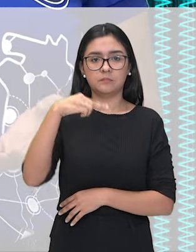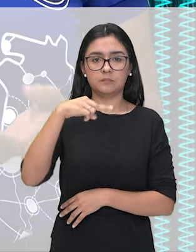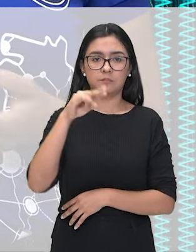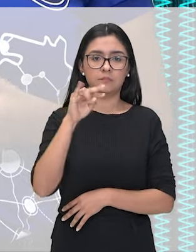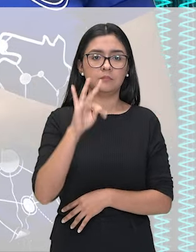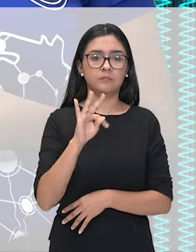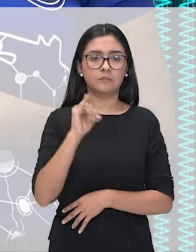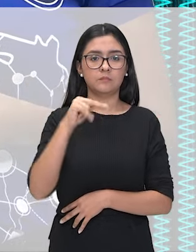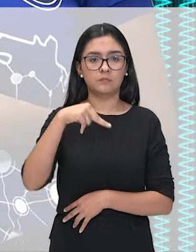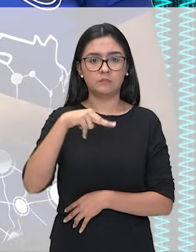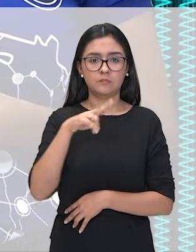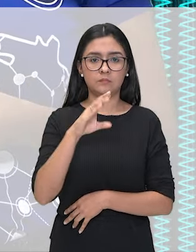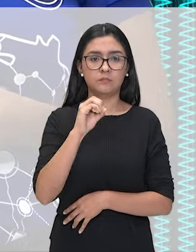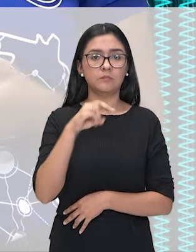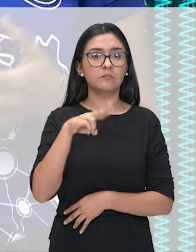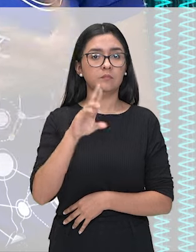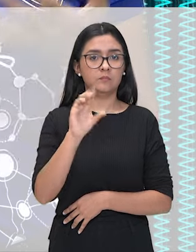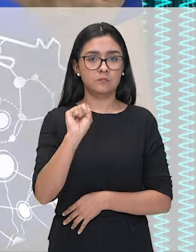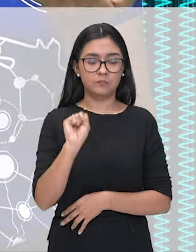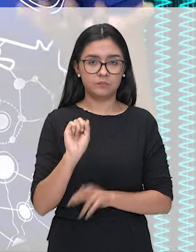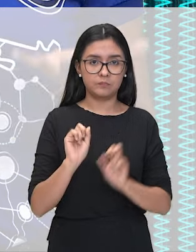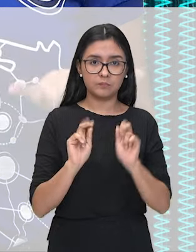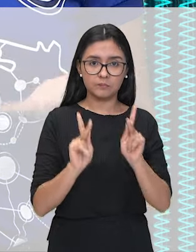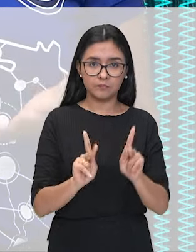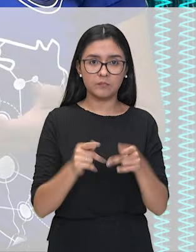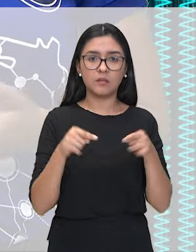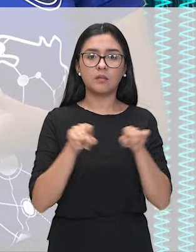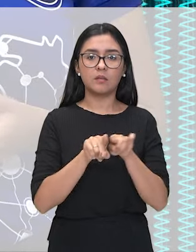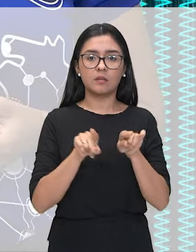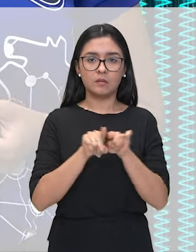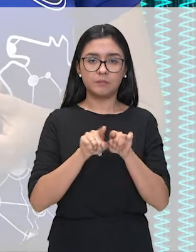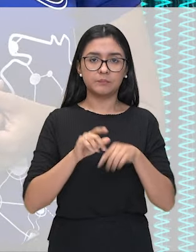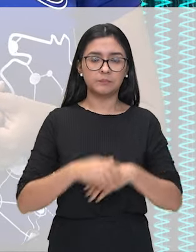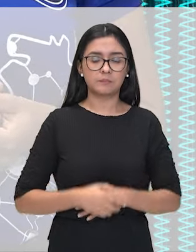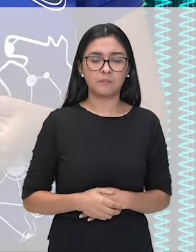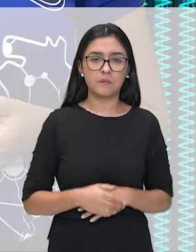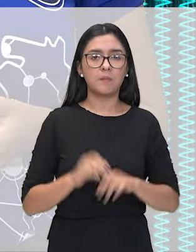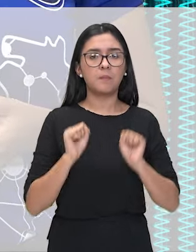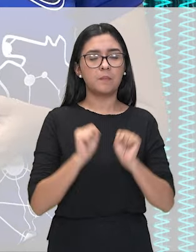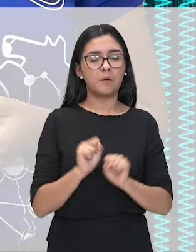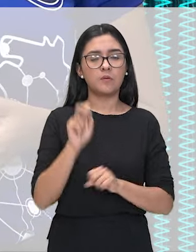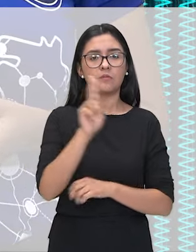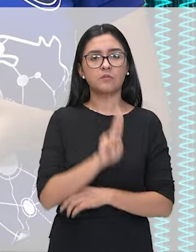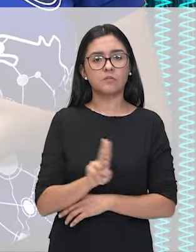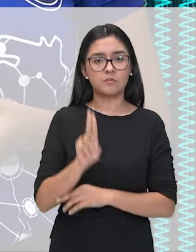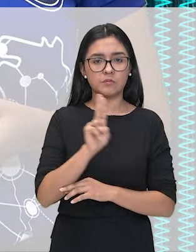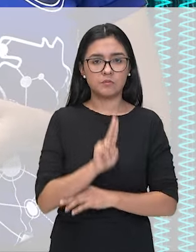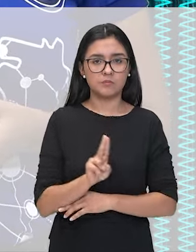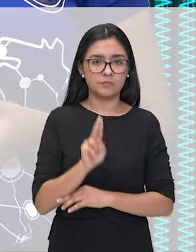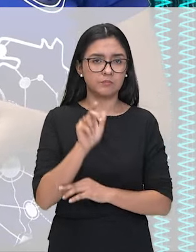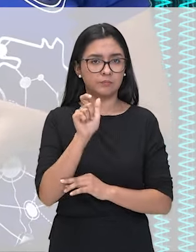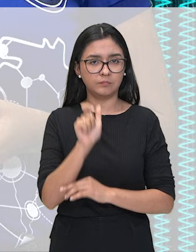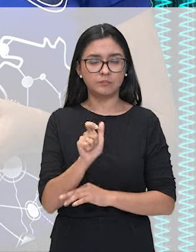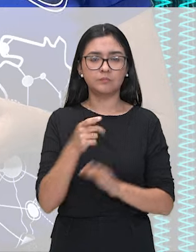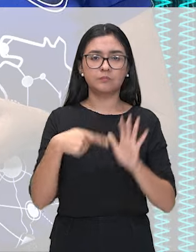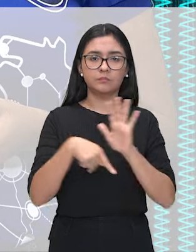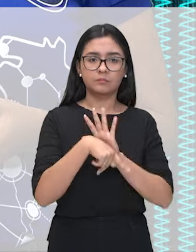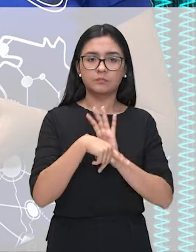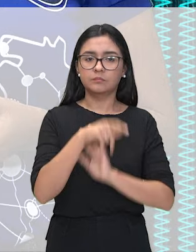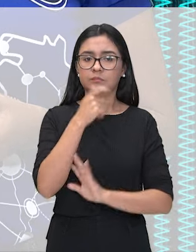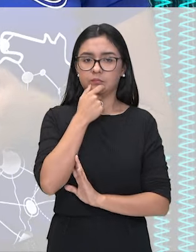past continu também chamamos de past progressive p